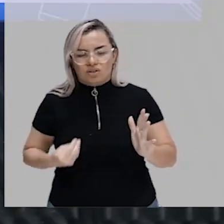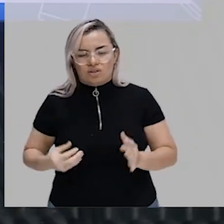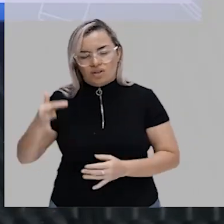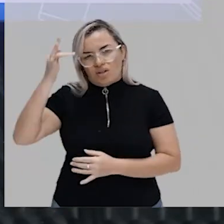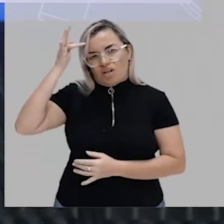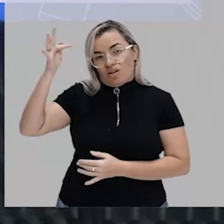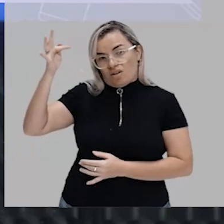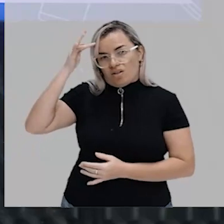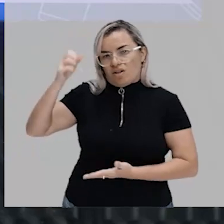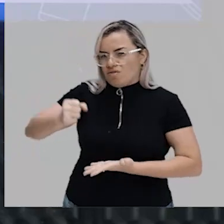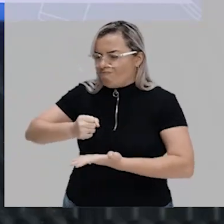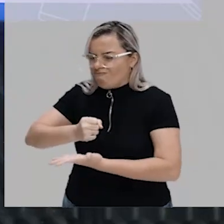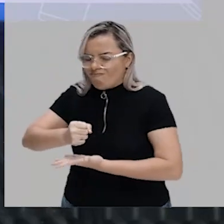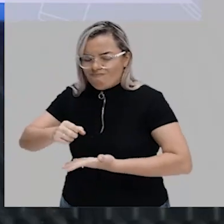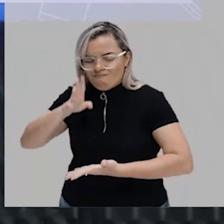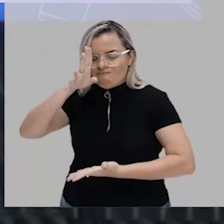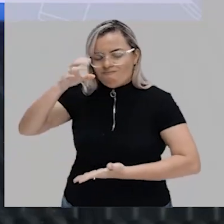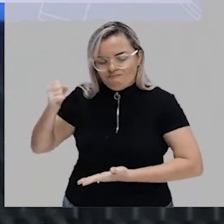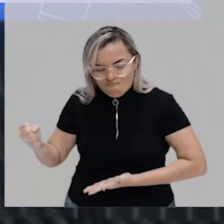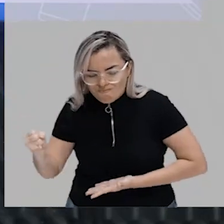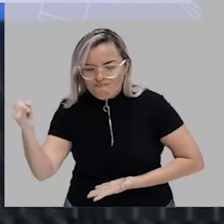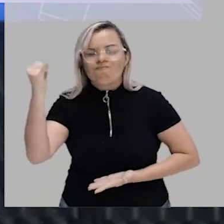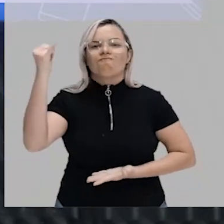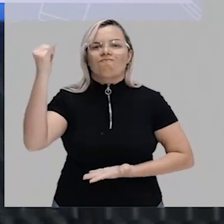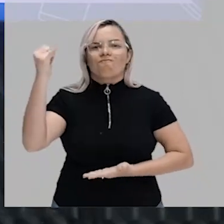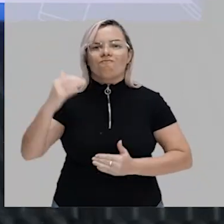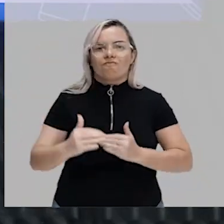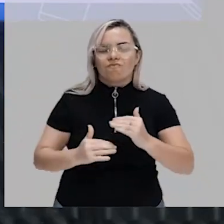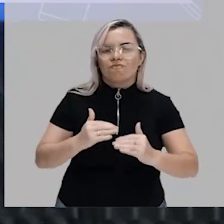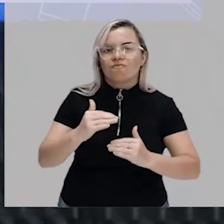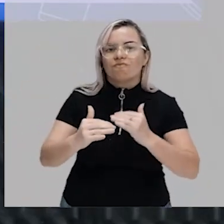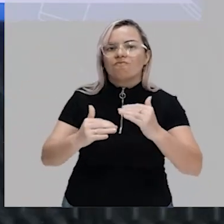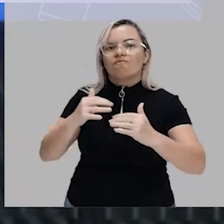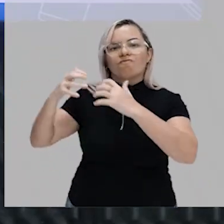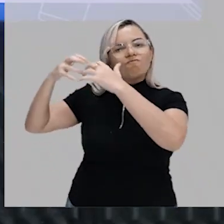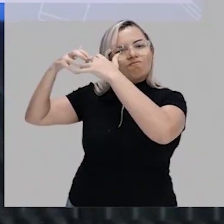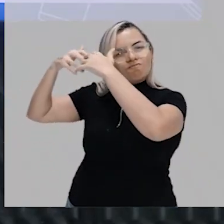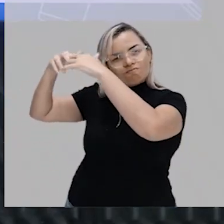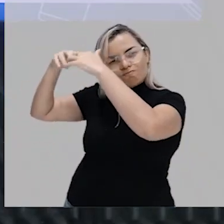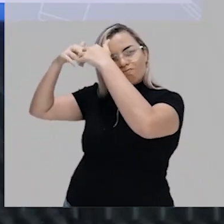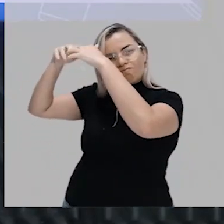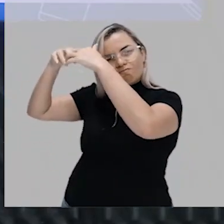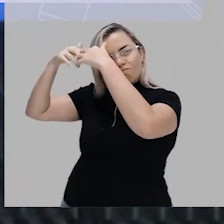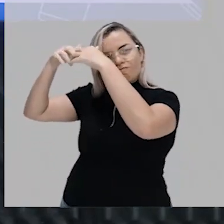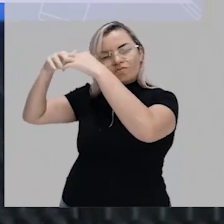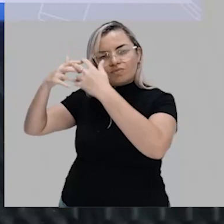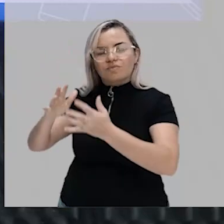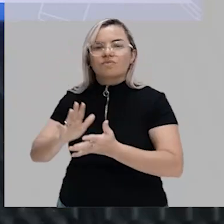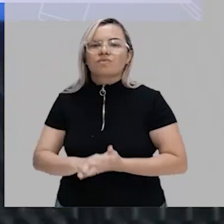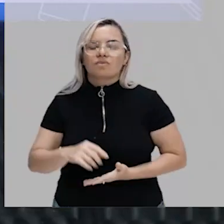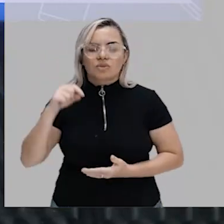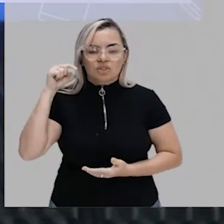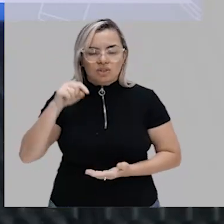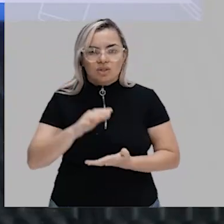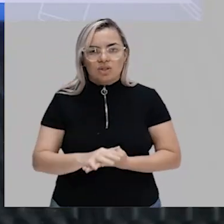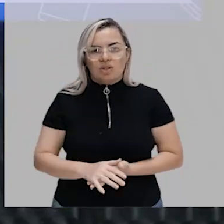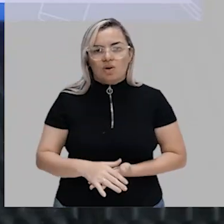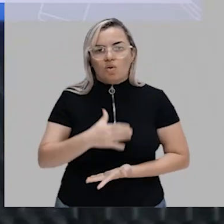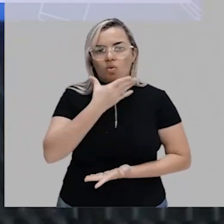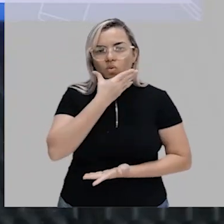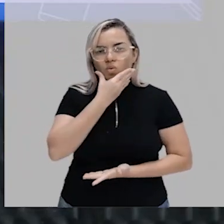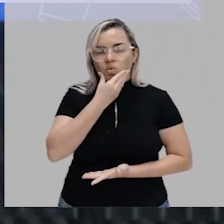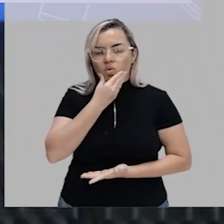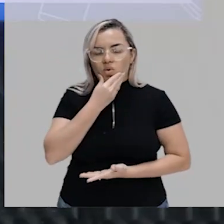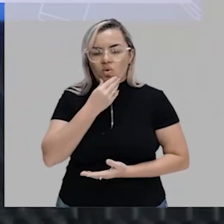papel fundamental para esse processo, para essas reflexões, certo? Então, a forma como o homem se